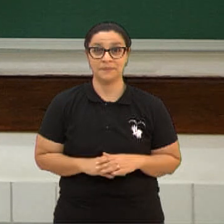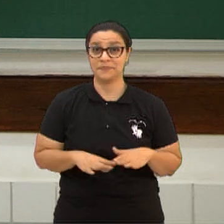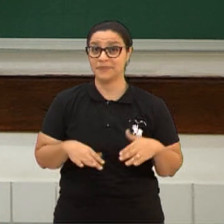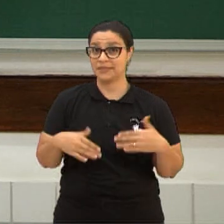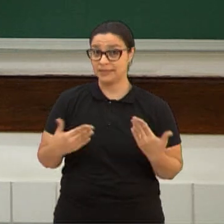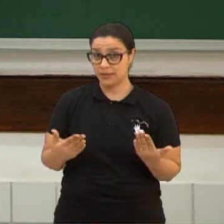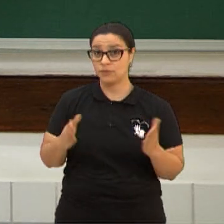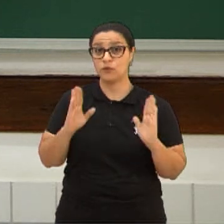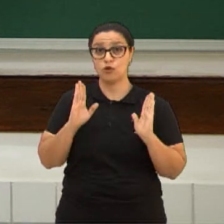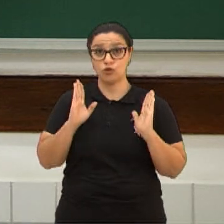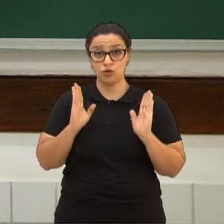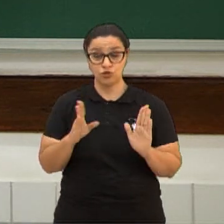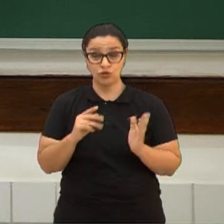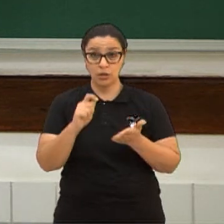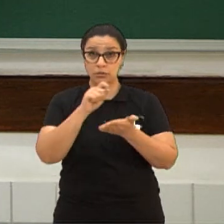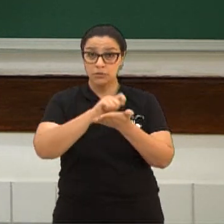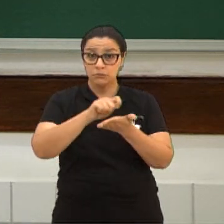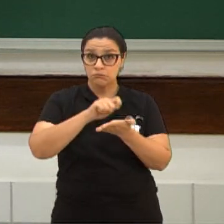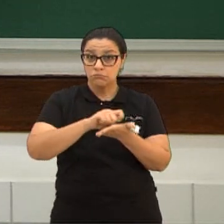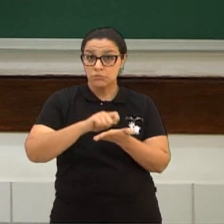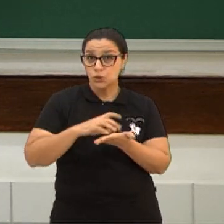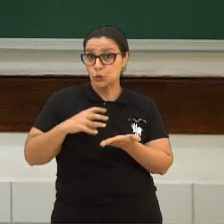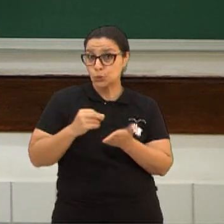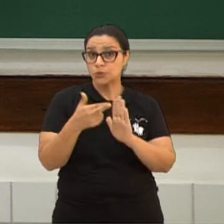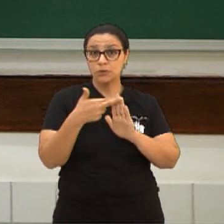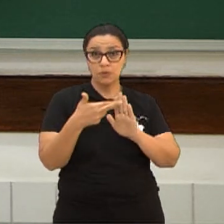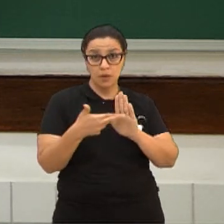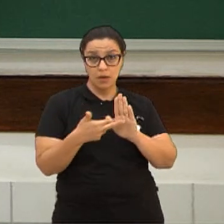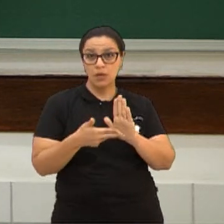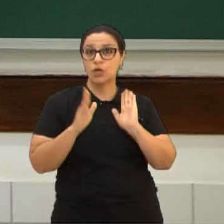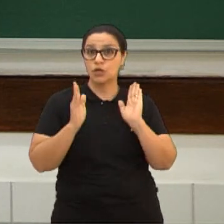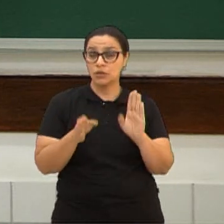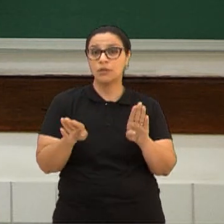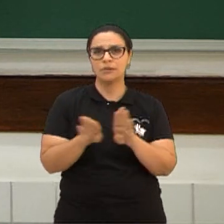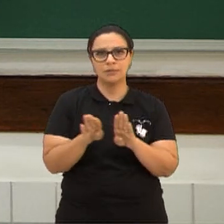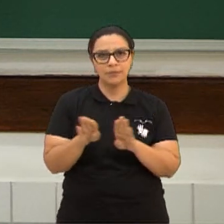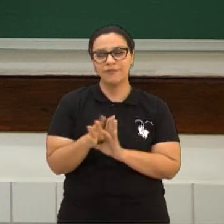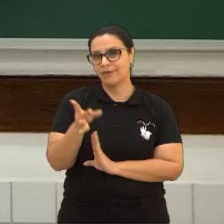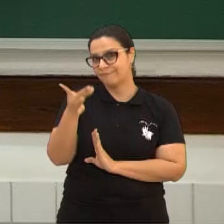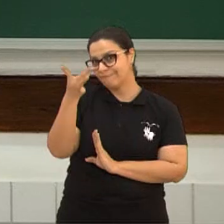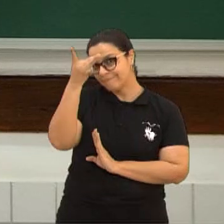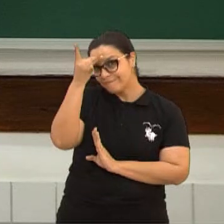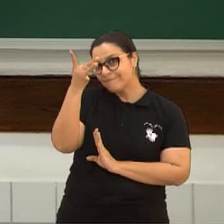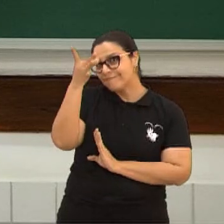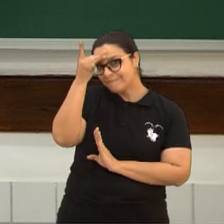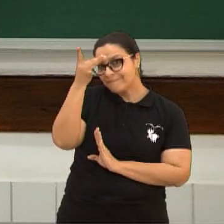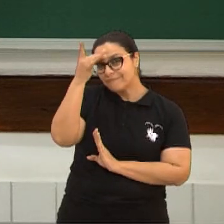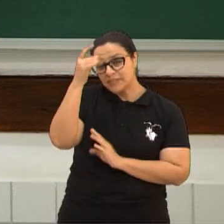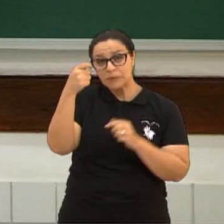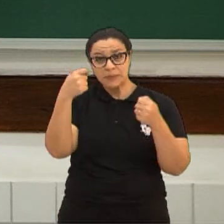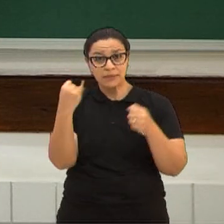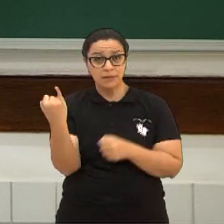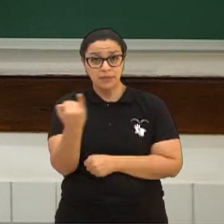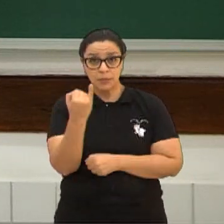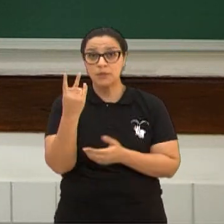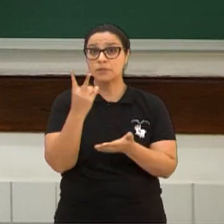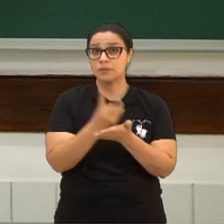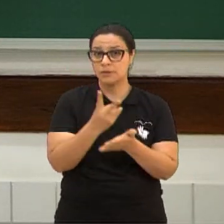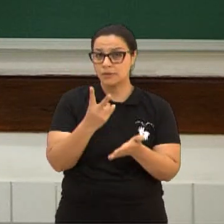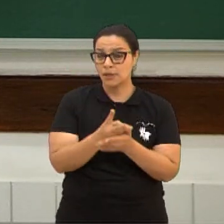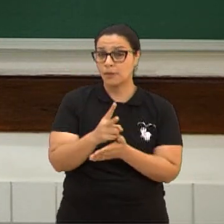Bom, você está fazendo a anotação dessas regrinhas e já vai memorizando. É importante sempre